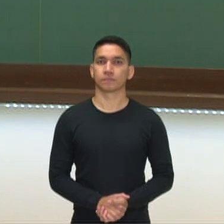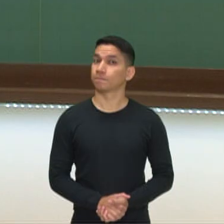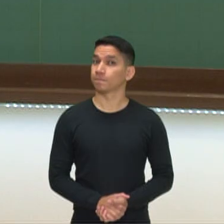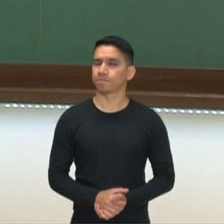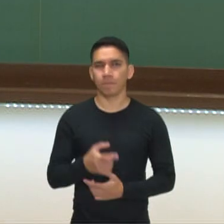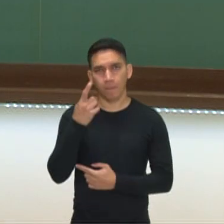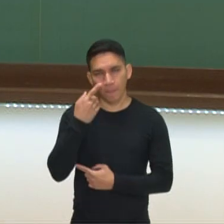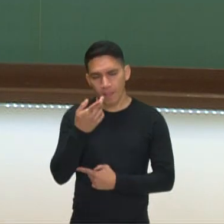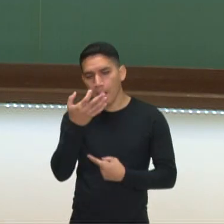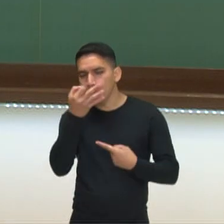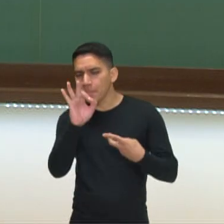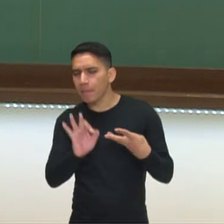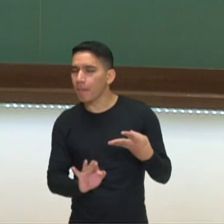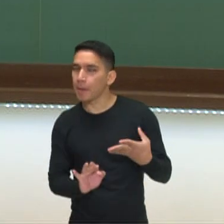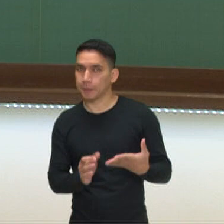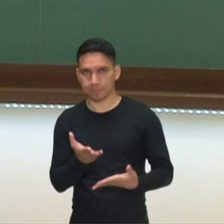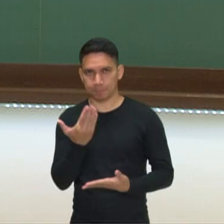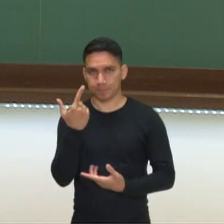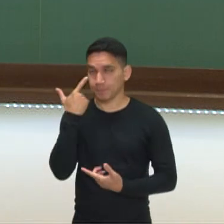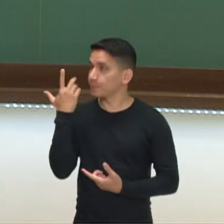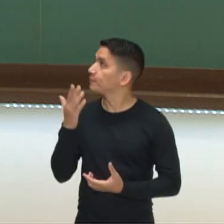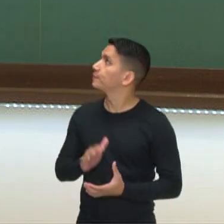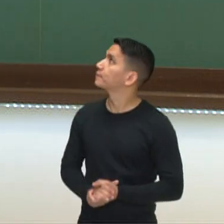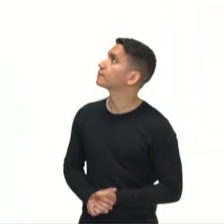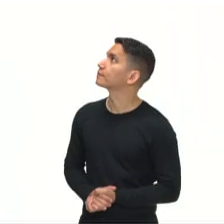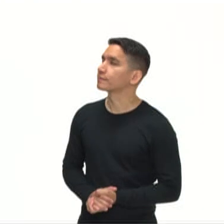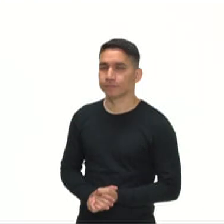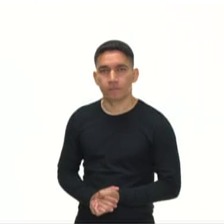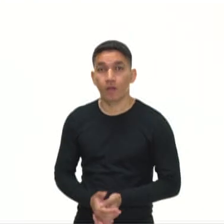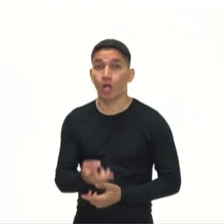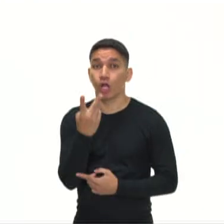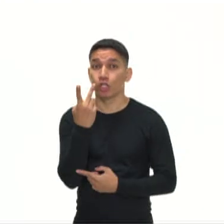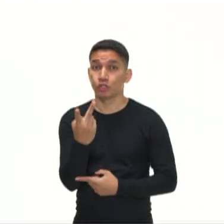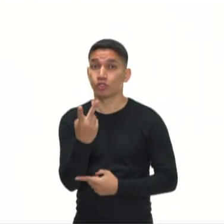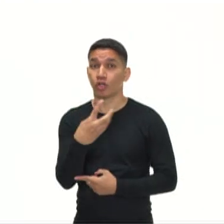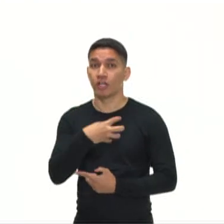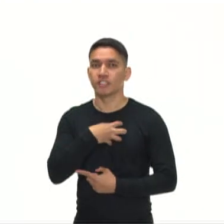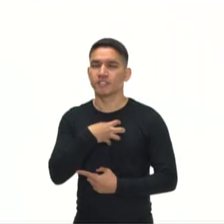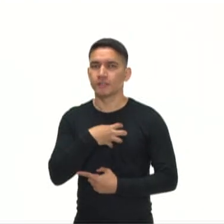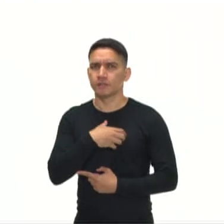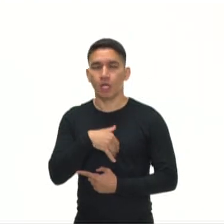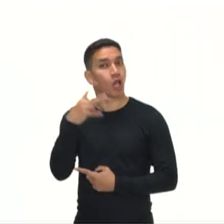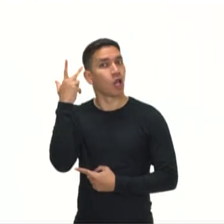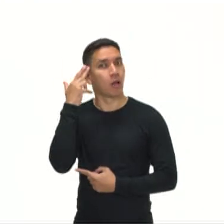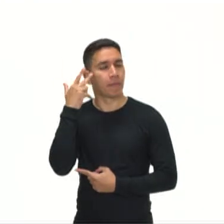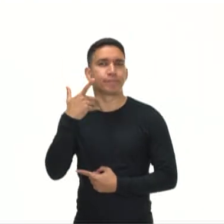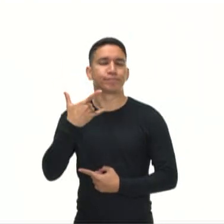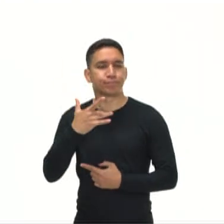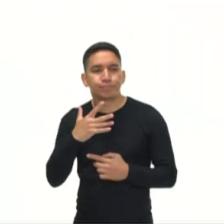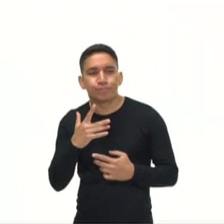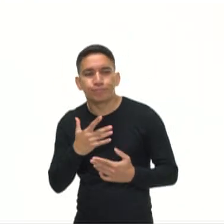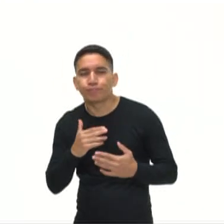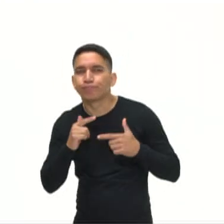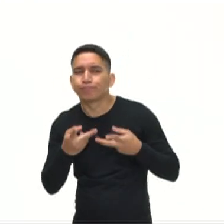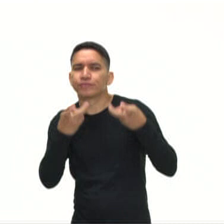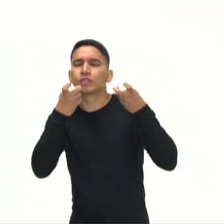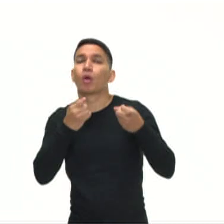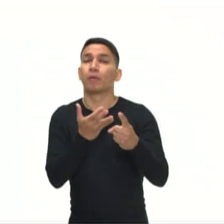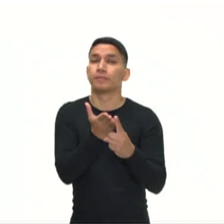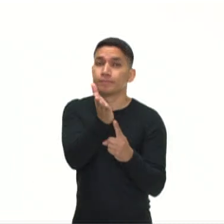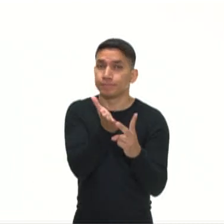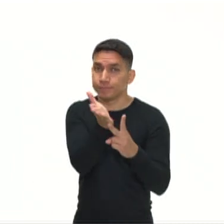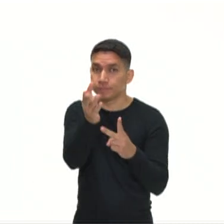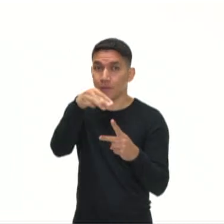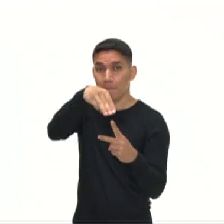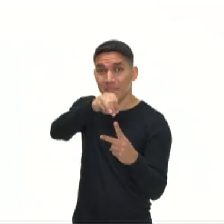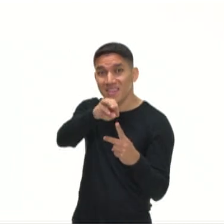Vamos então para a nossa correção? Os dois métodos mais comuns eram através da mita e a encomenda. Muitas